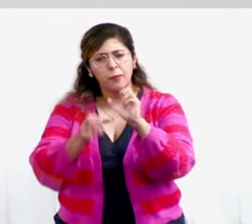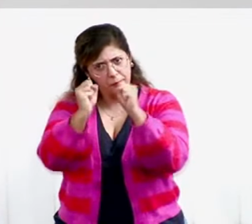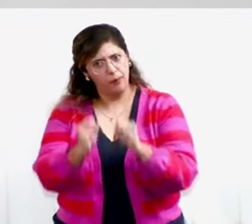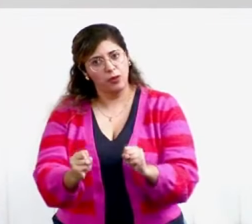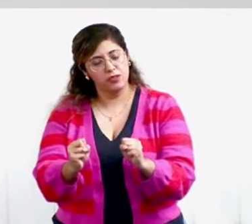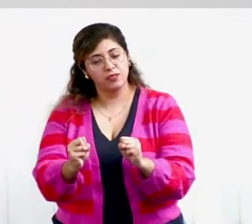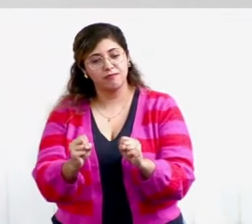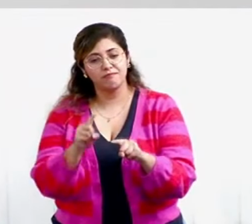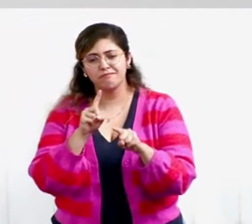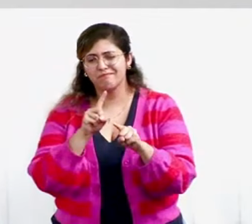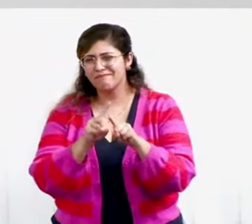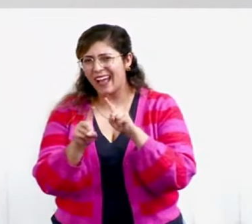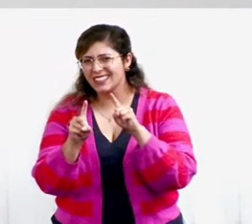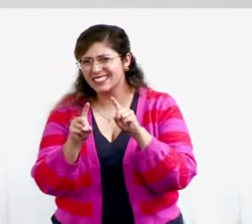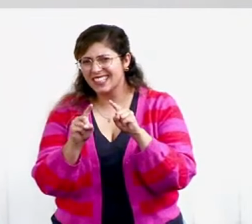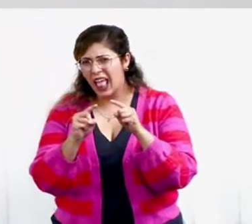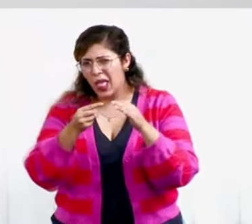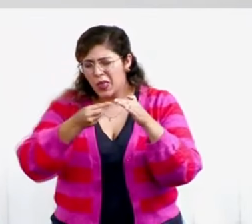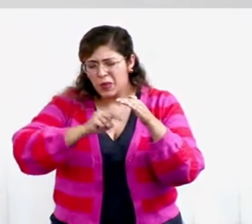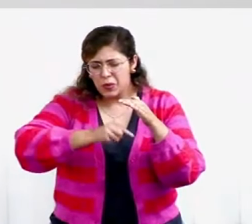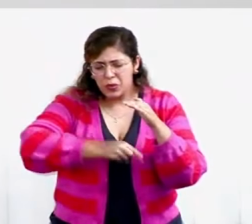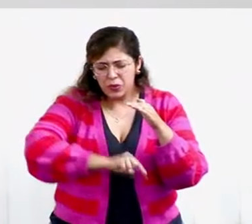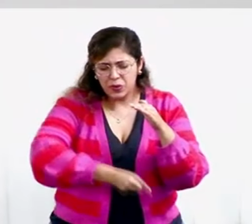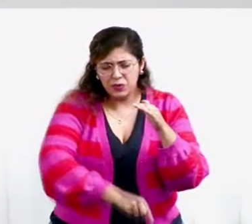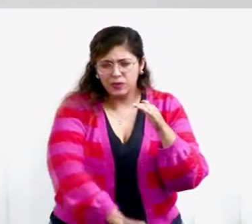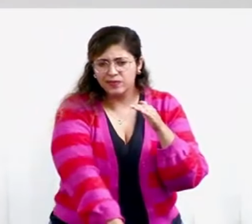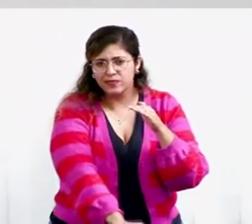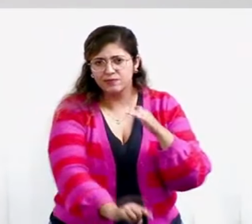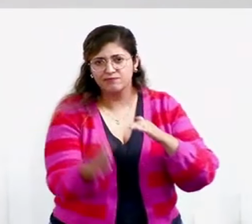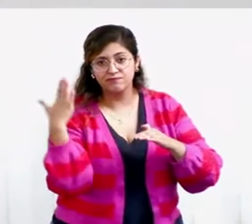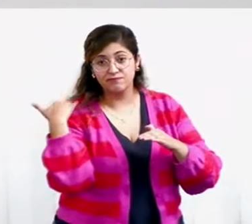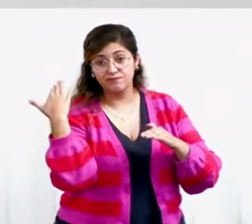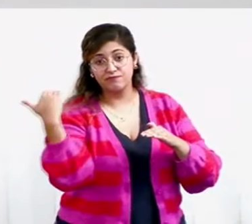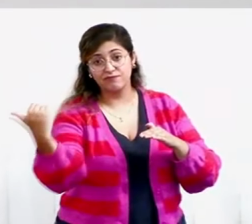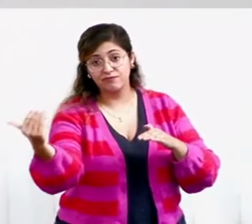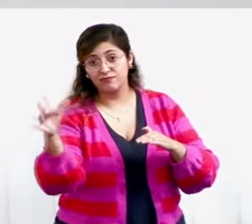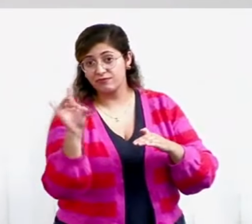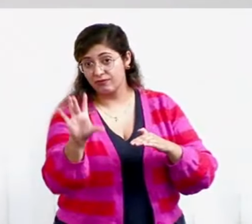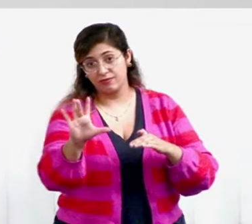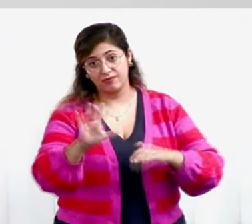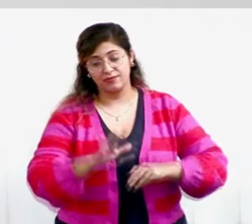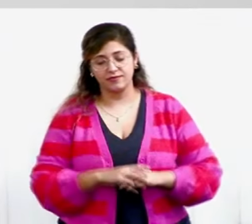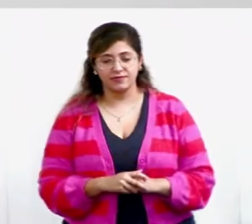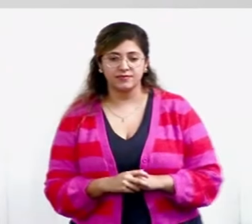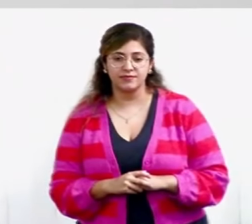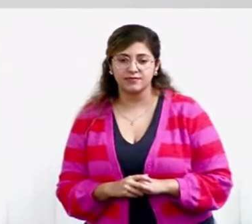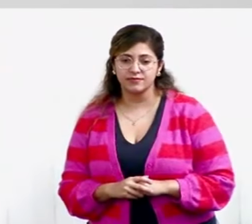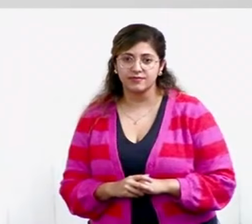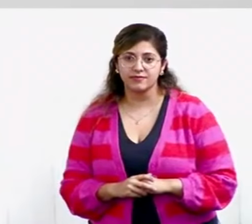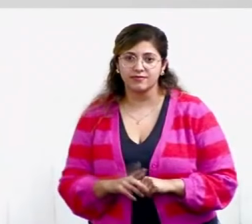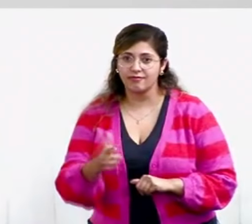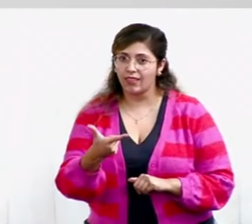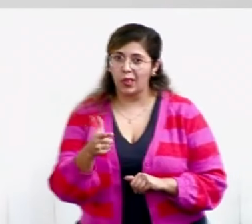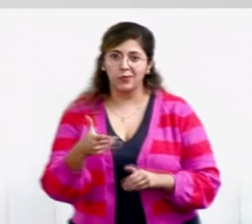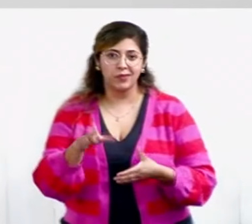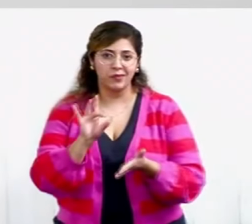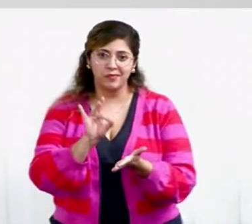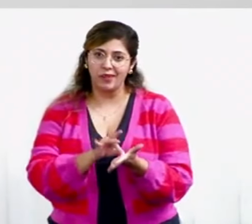sua sabedoria se dará na futilidade, porque não há